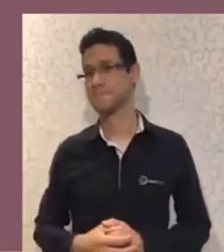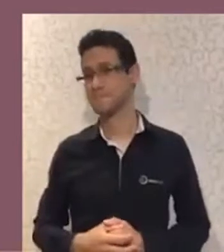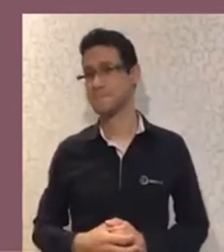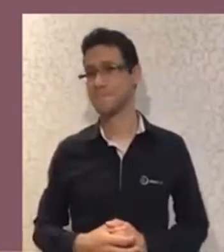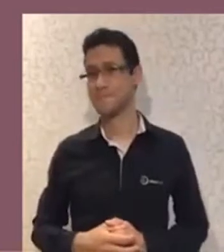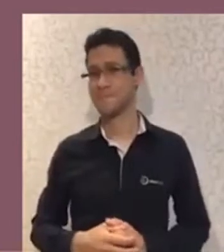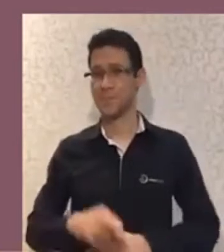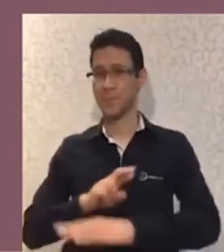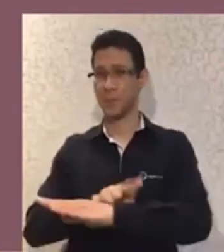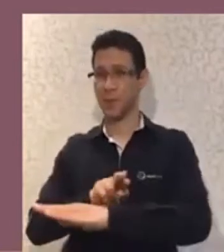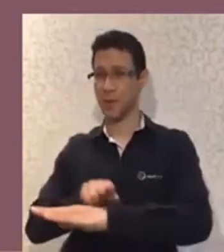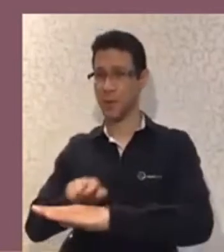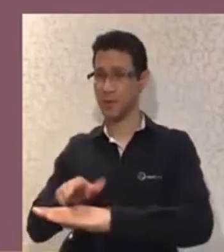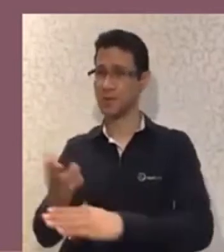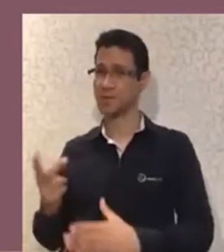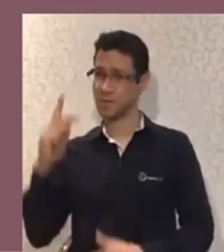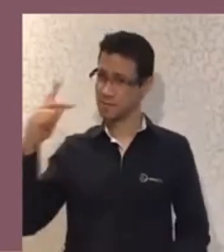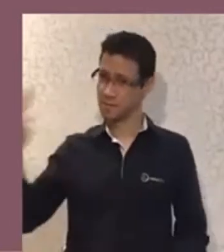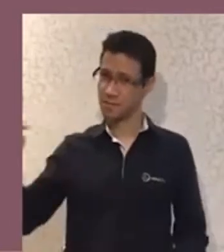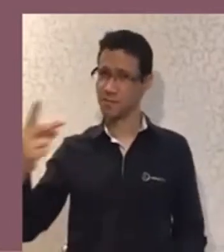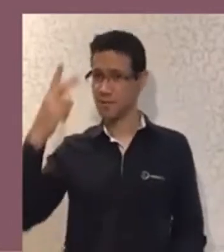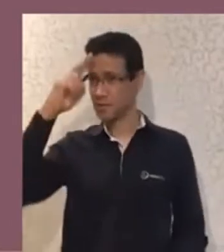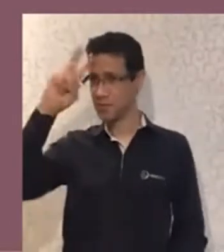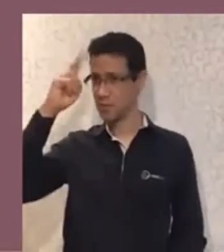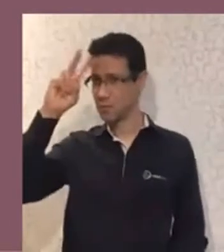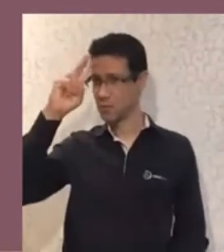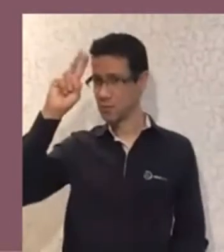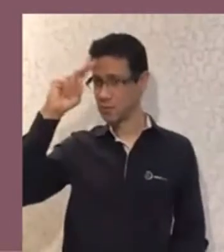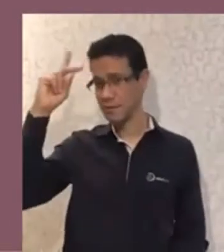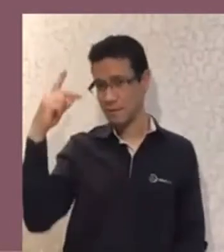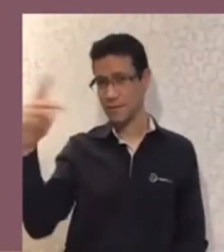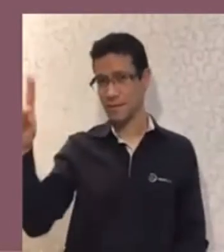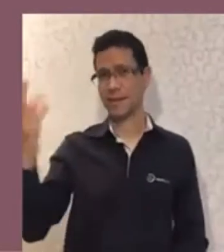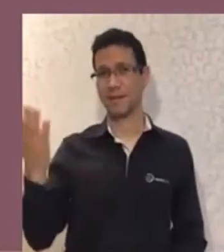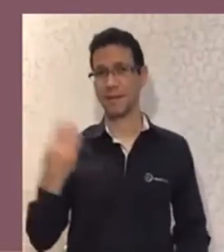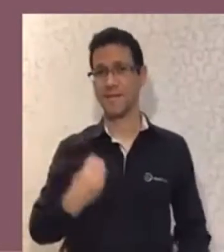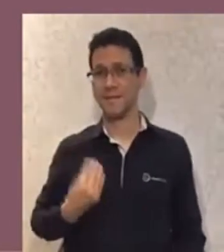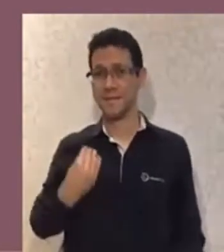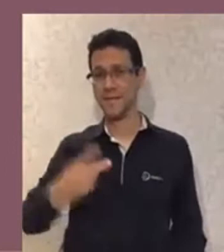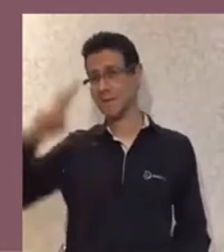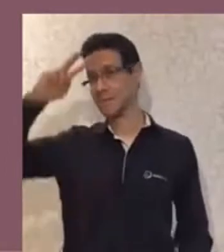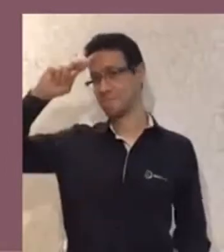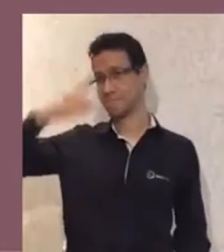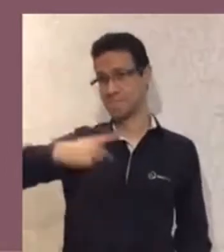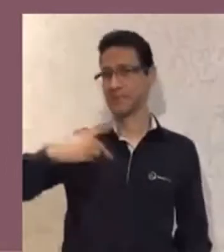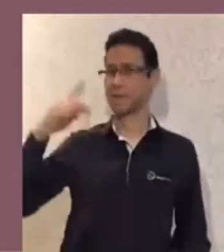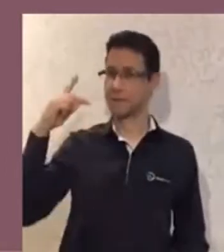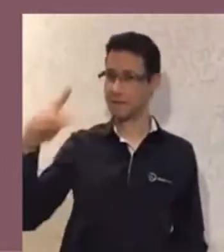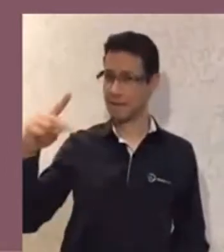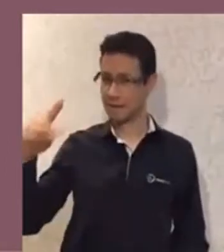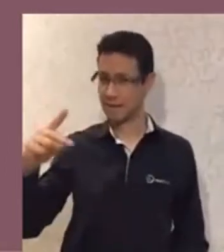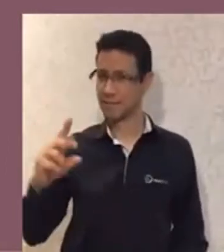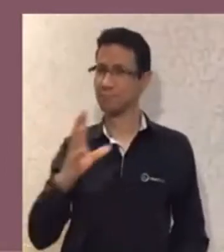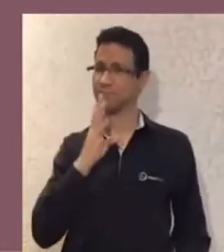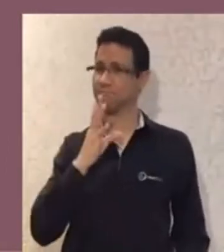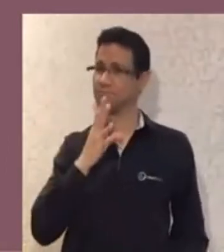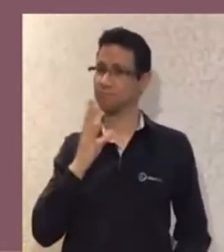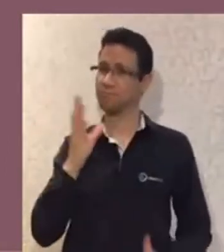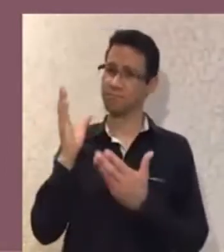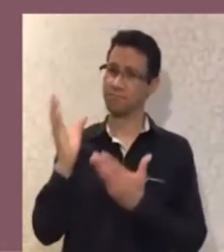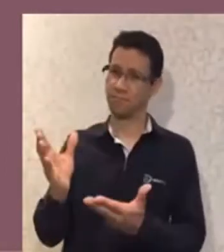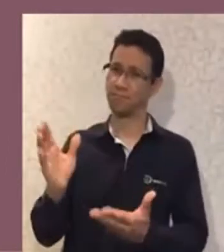étnico-racial, histórica, de história de vida pessoal, e o que